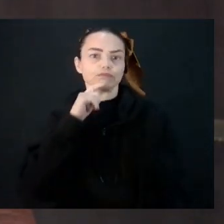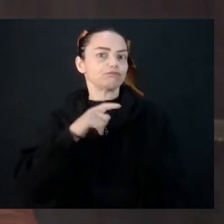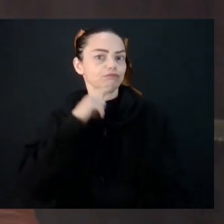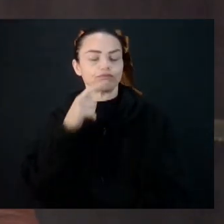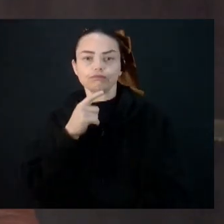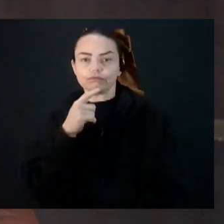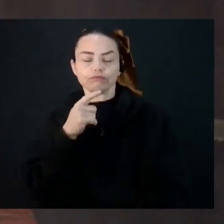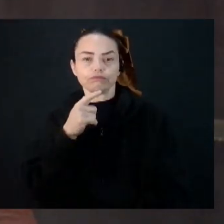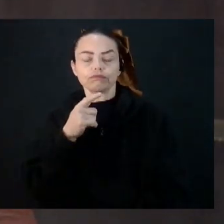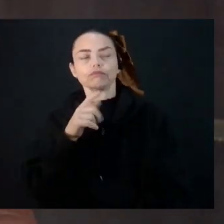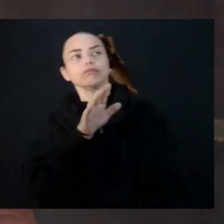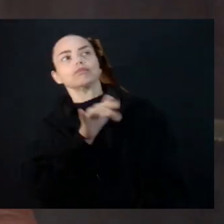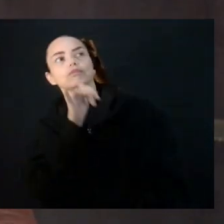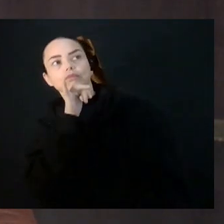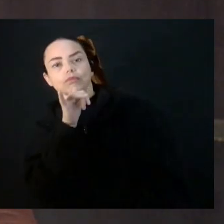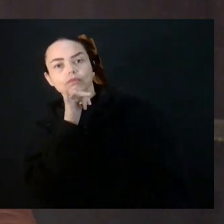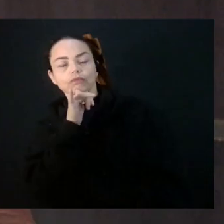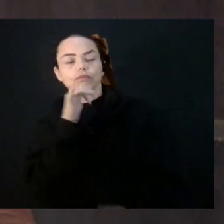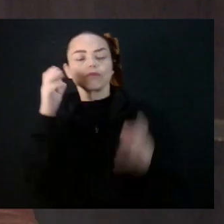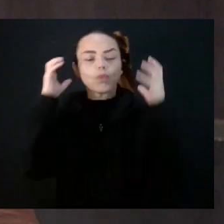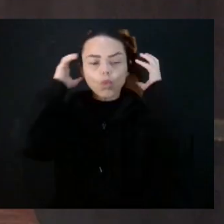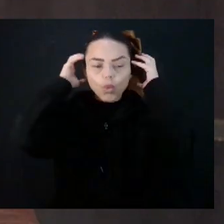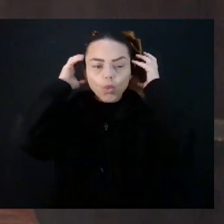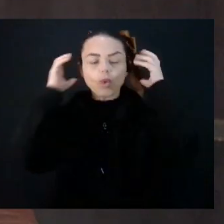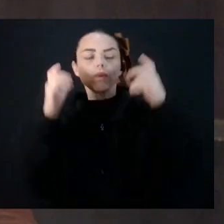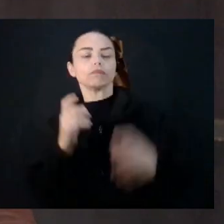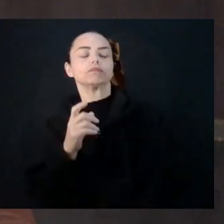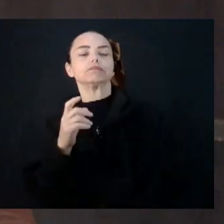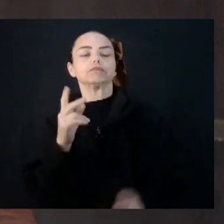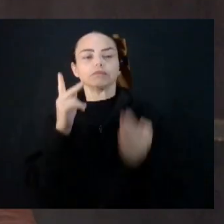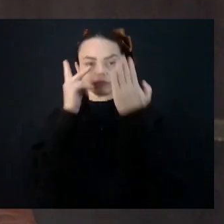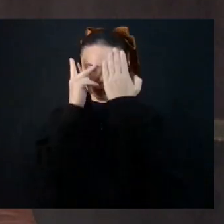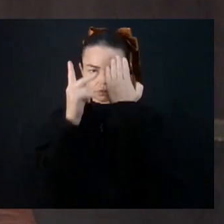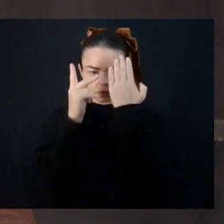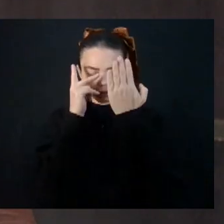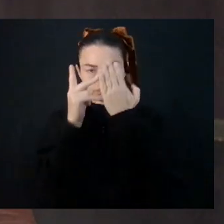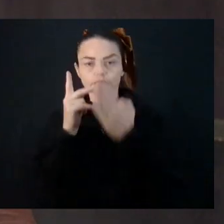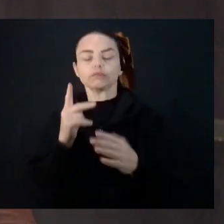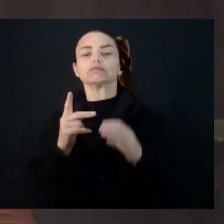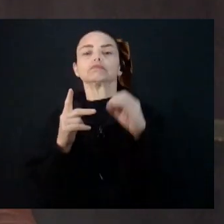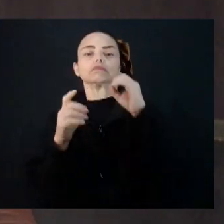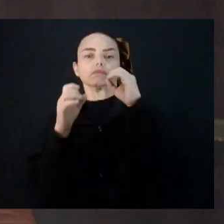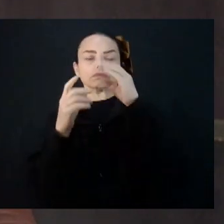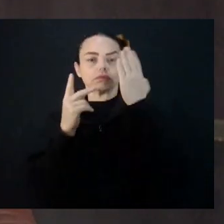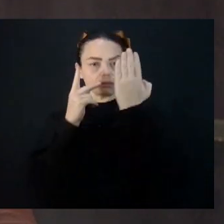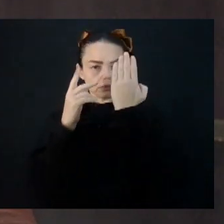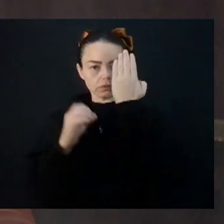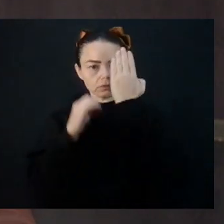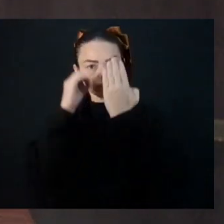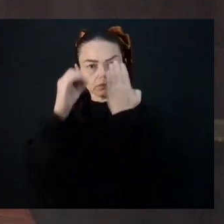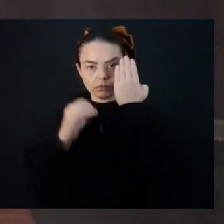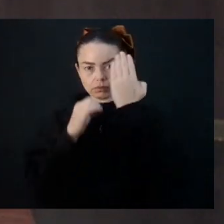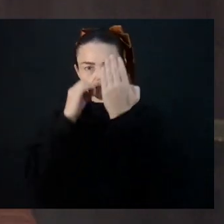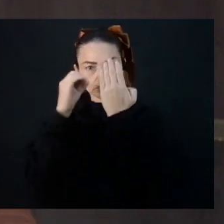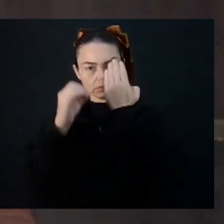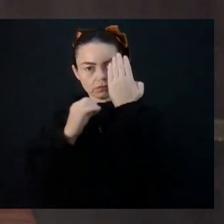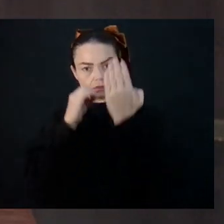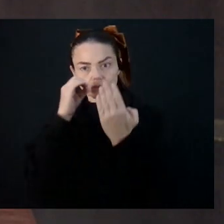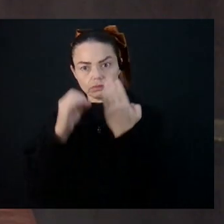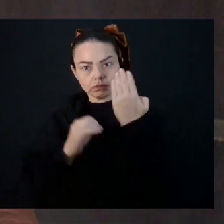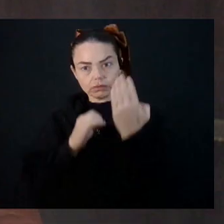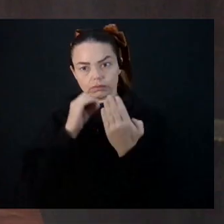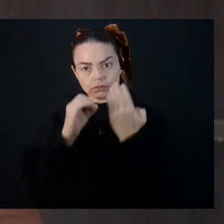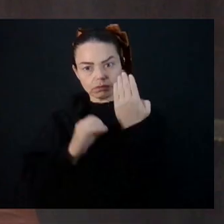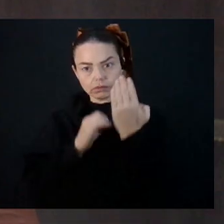por exemplo, uma fonoaudiologia, uma psicoterapia, uma terapia ocupacional. Então, a gente tem que entender que sim, a escola ela vai dar